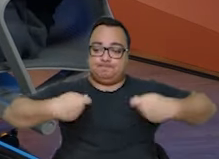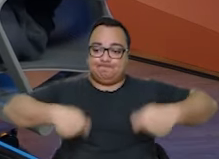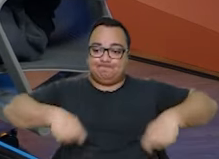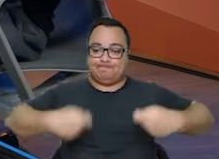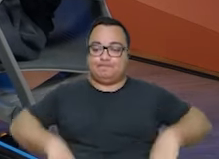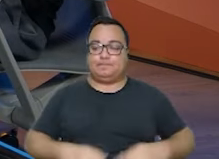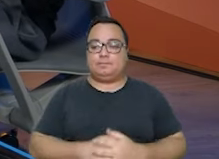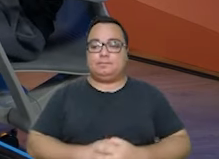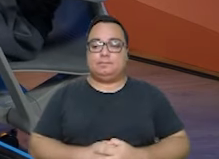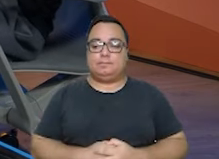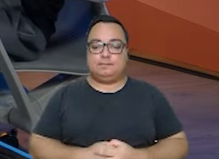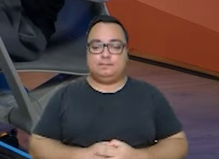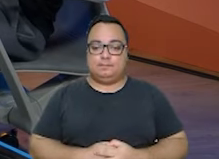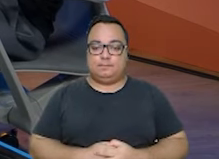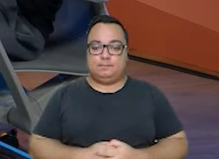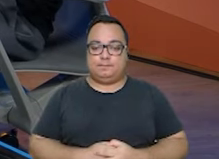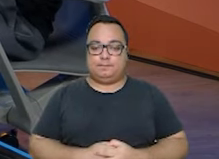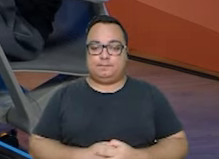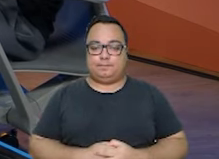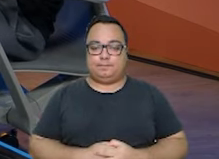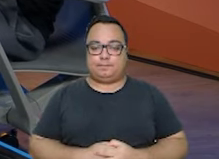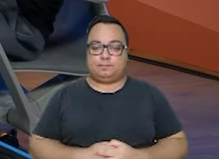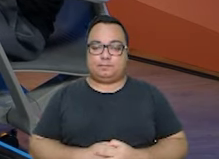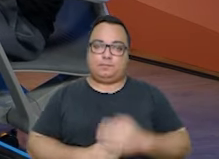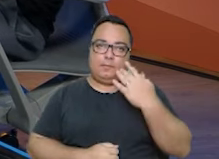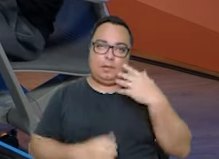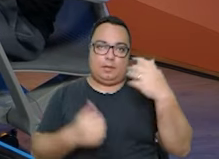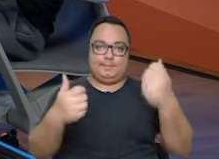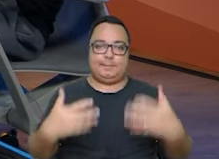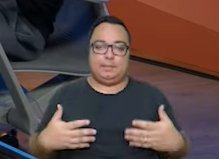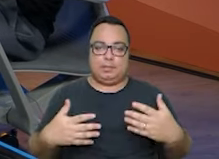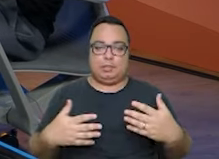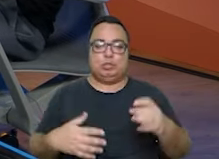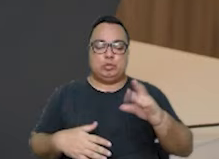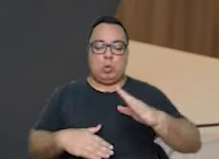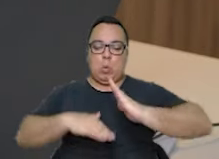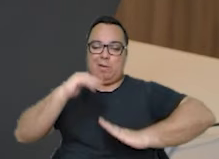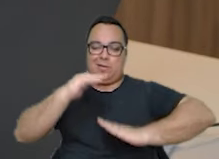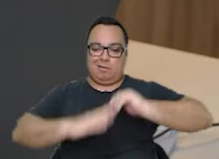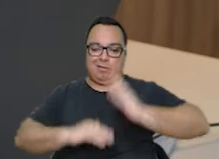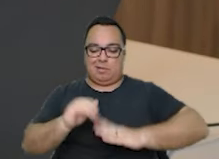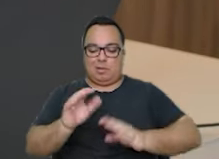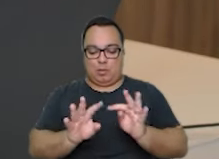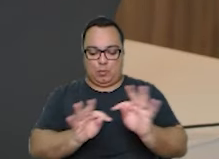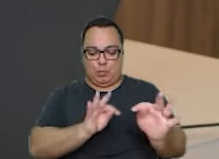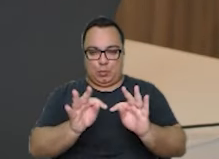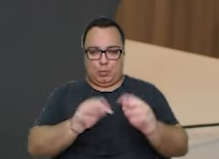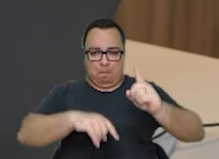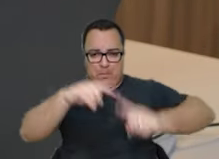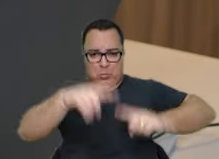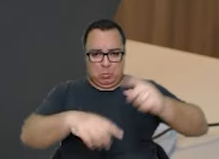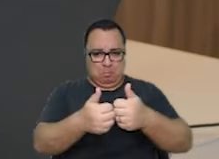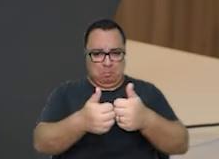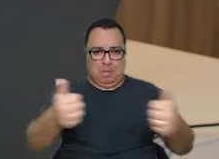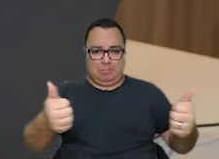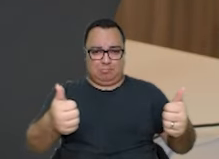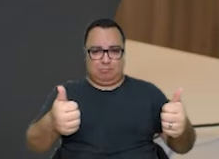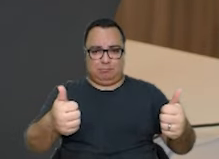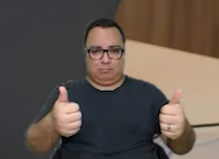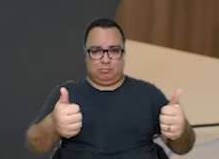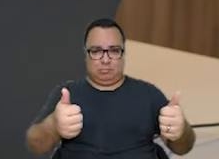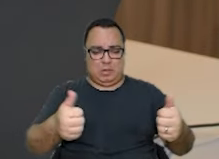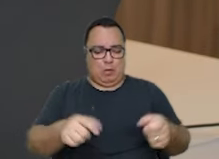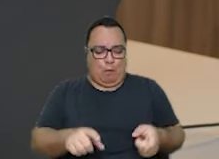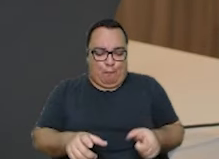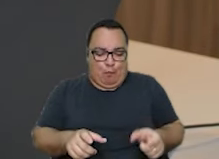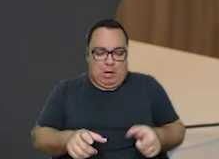assim a gente não tá falando de qualidade técnica do produto às vezes o produto é show né o fogão lá